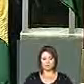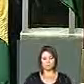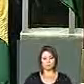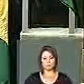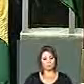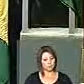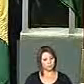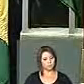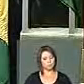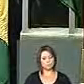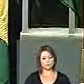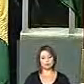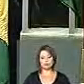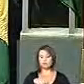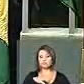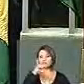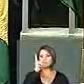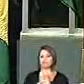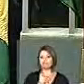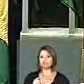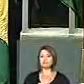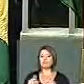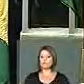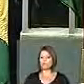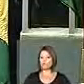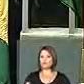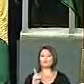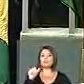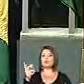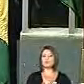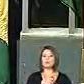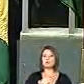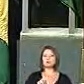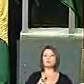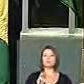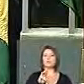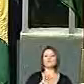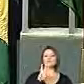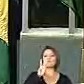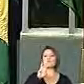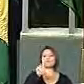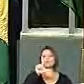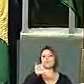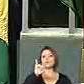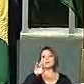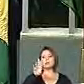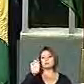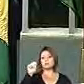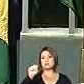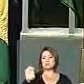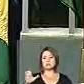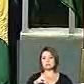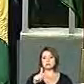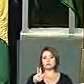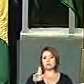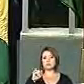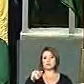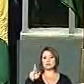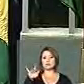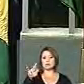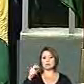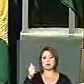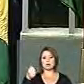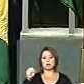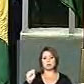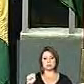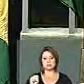encontramos agora, foi que Ulisses Guimarães proclamou a Constituição de 1988